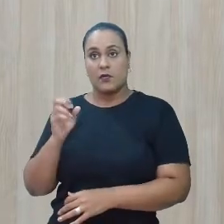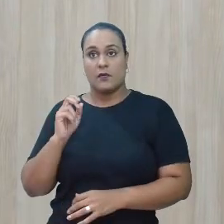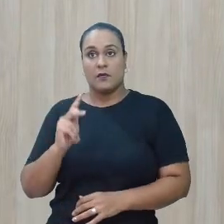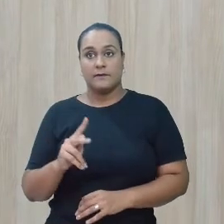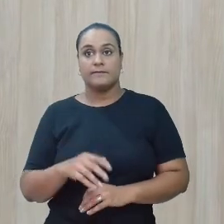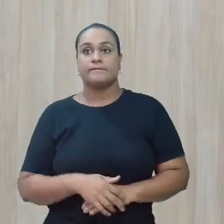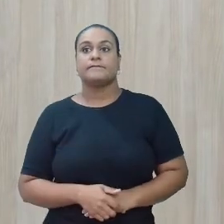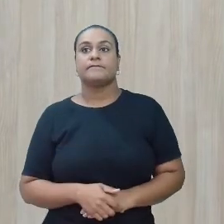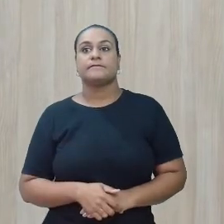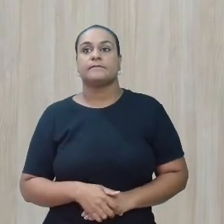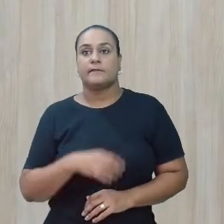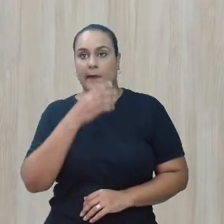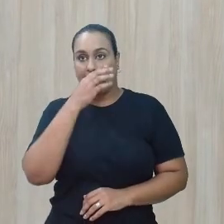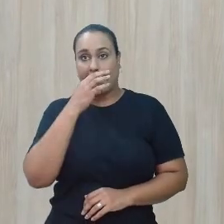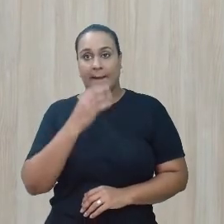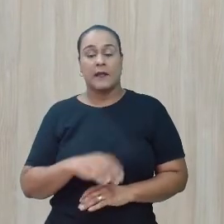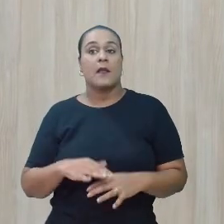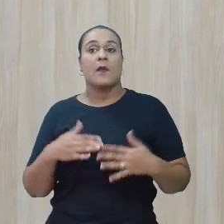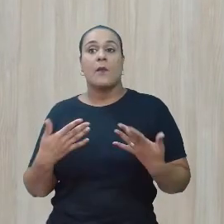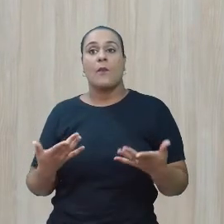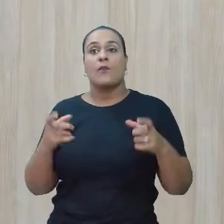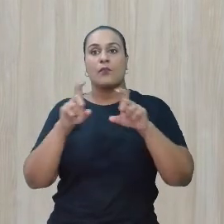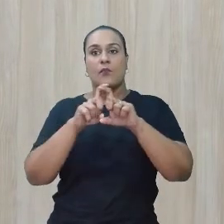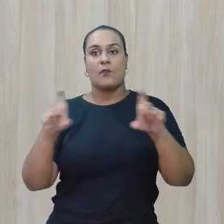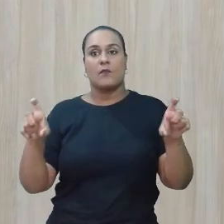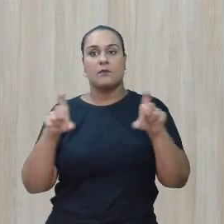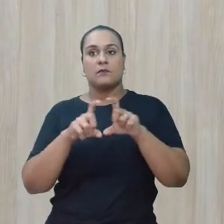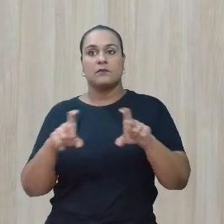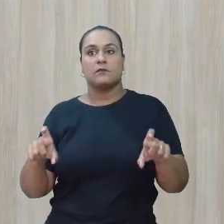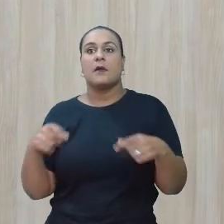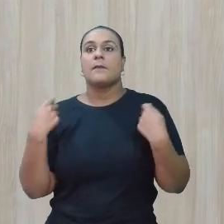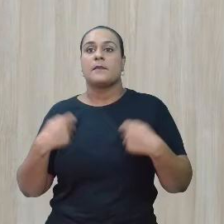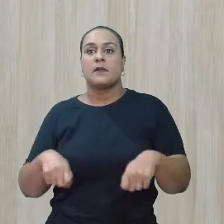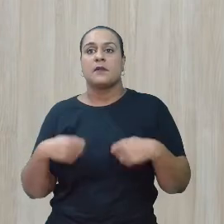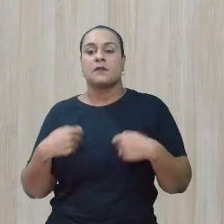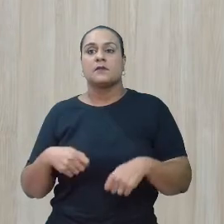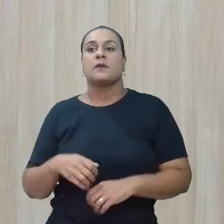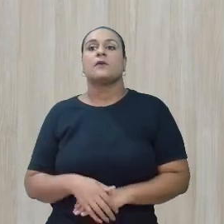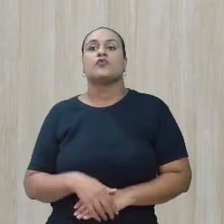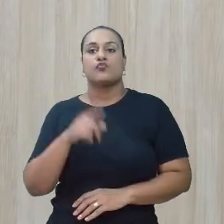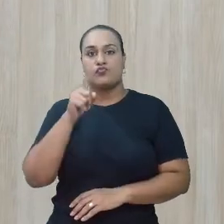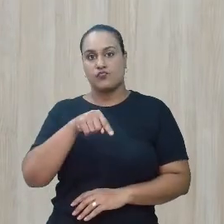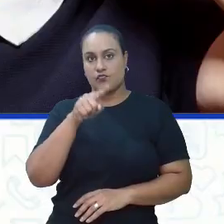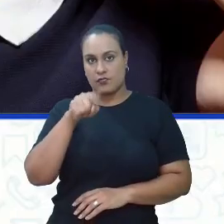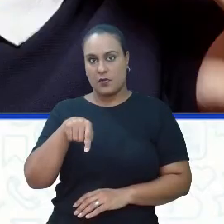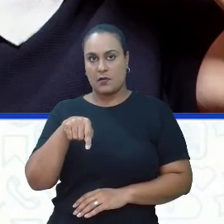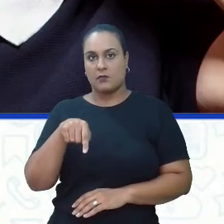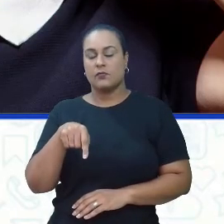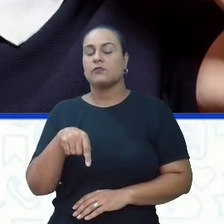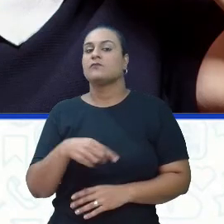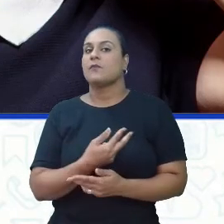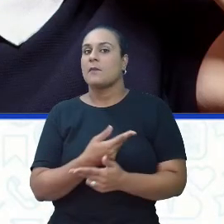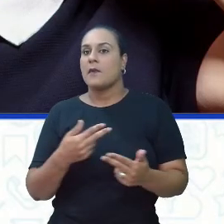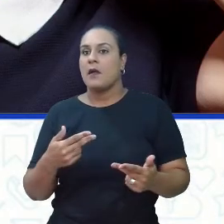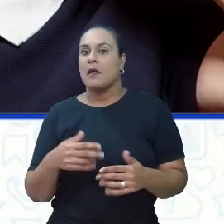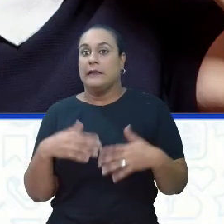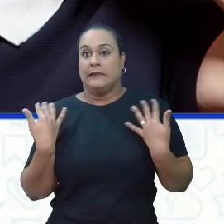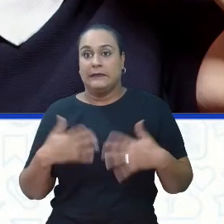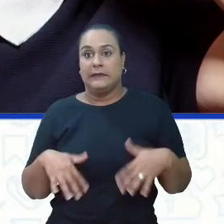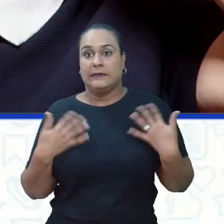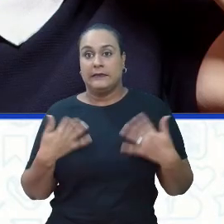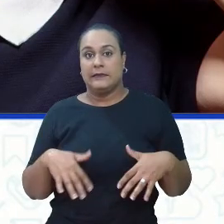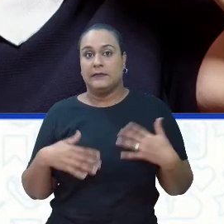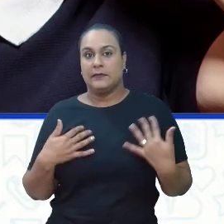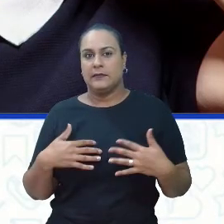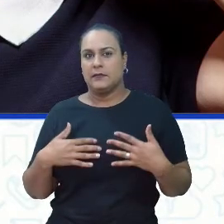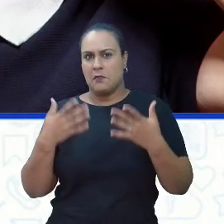certo comigo? Ó, em qual dessas frases nós precisamos marcar o acento gráfico? Misericórdia. Será que eu